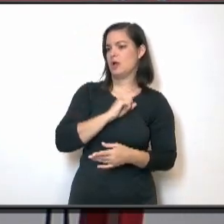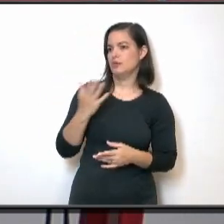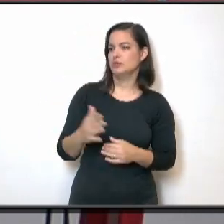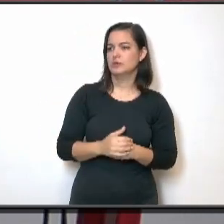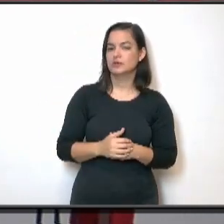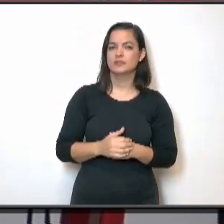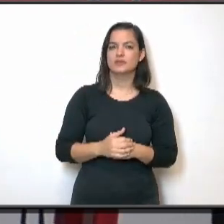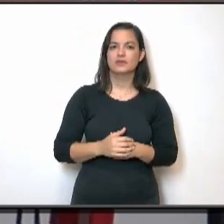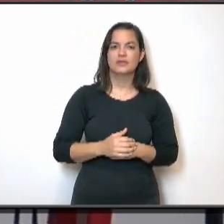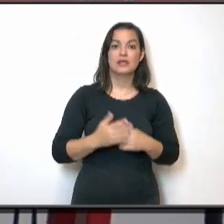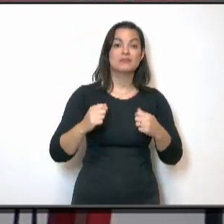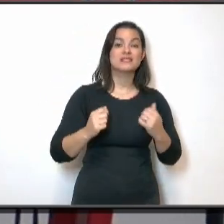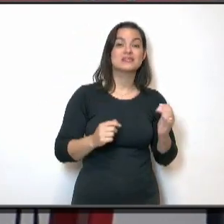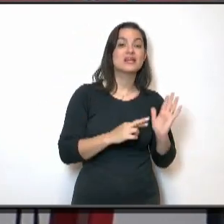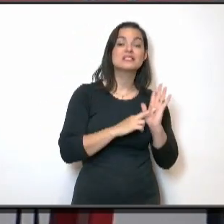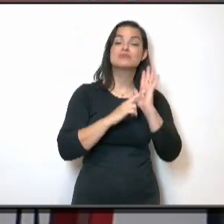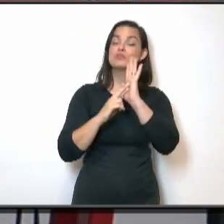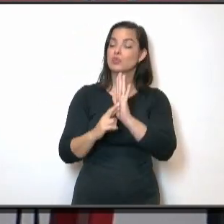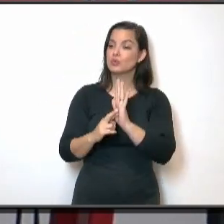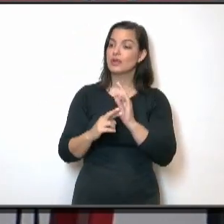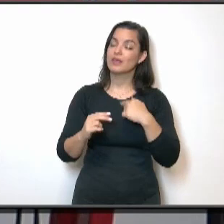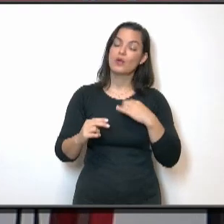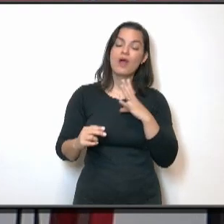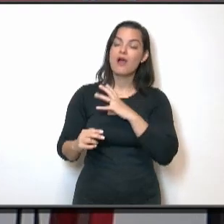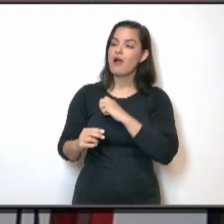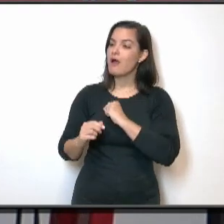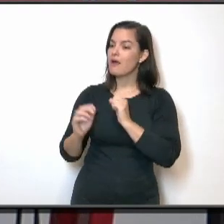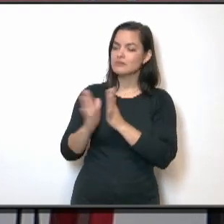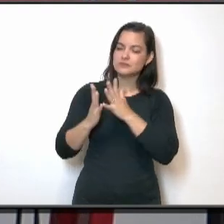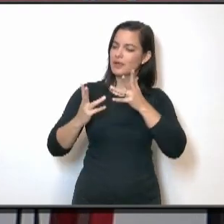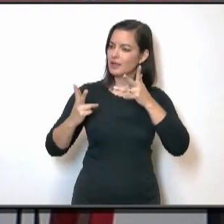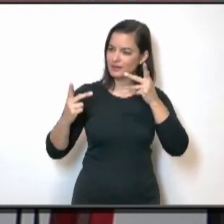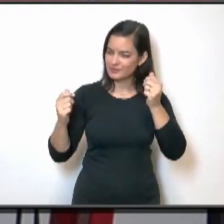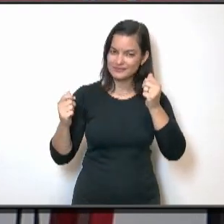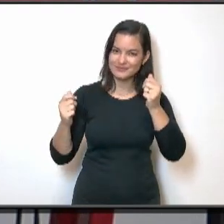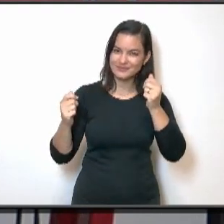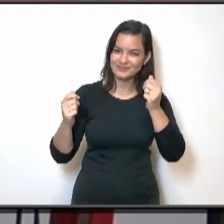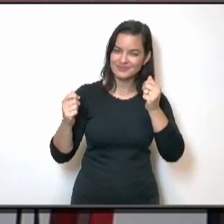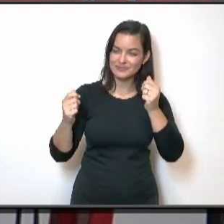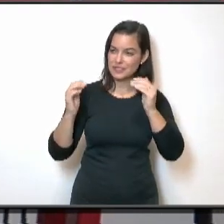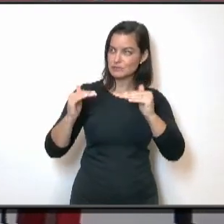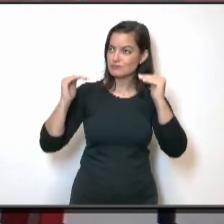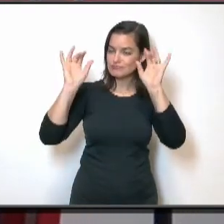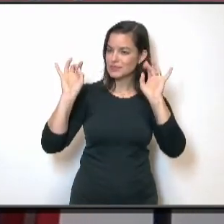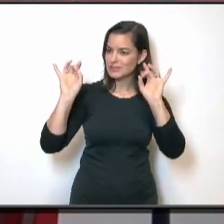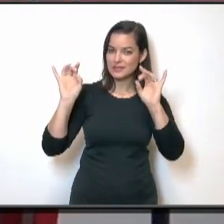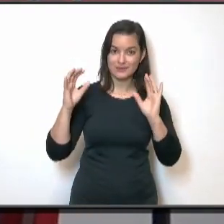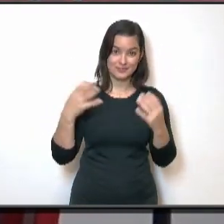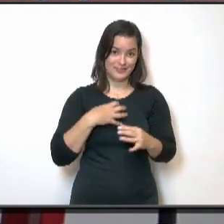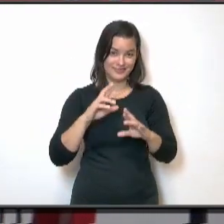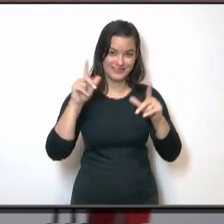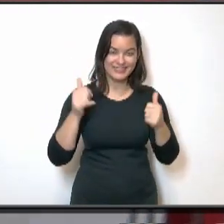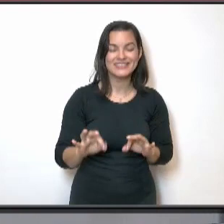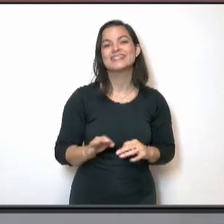amo extraordinariamente. Não dá outro efeito? Fala a verdade, não é?